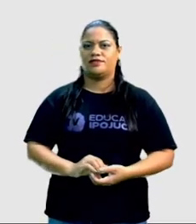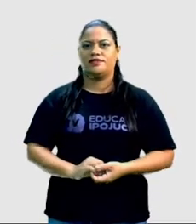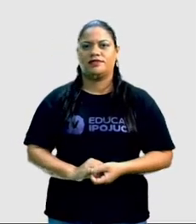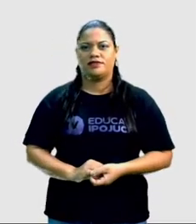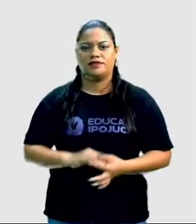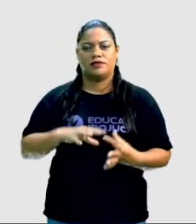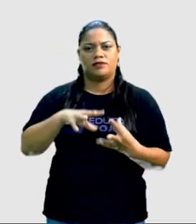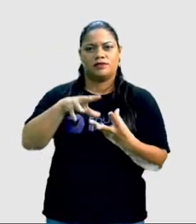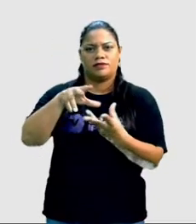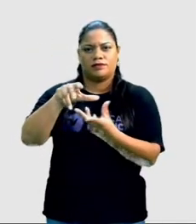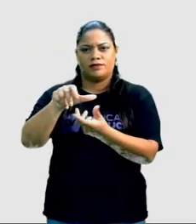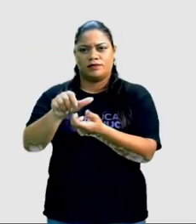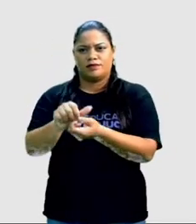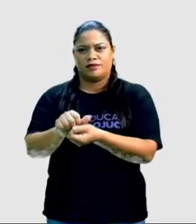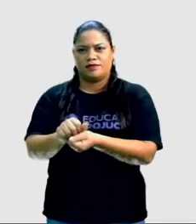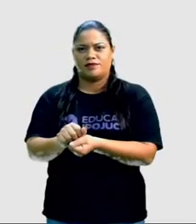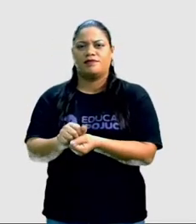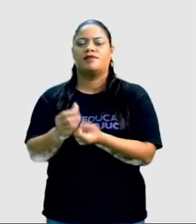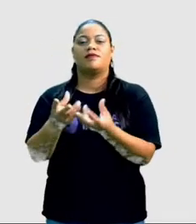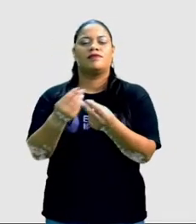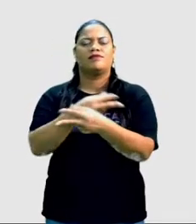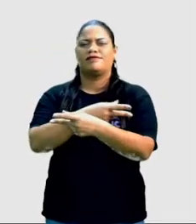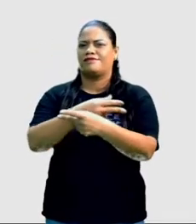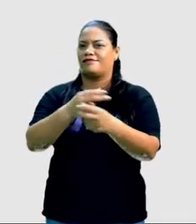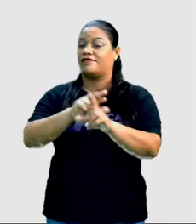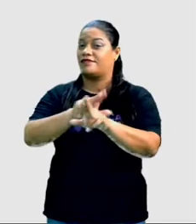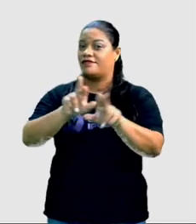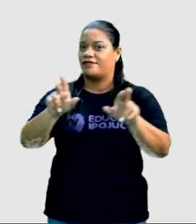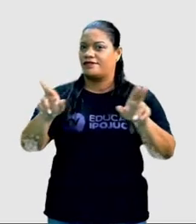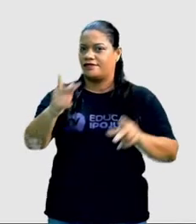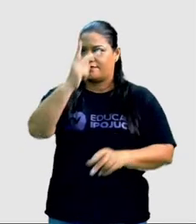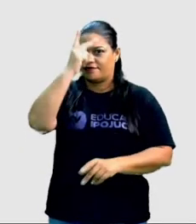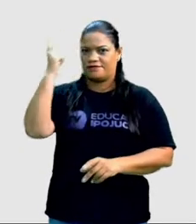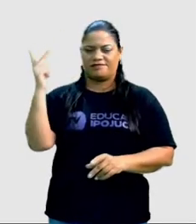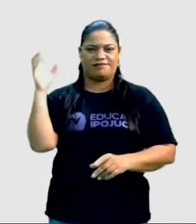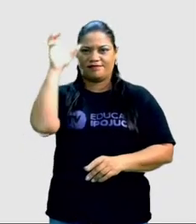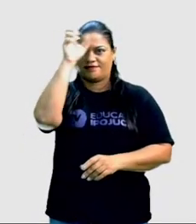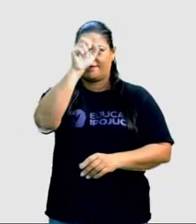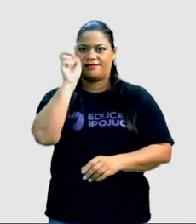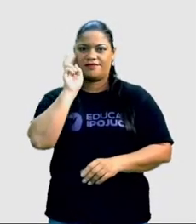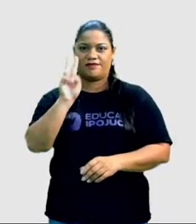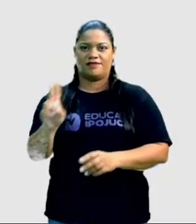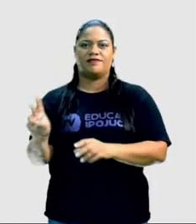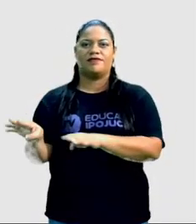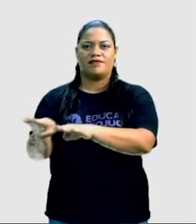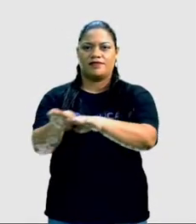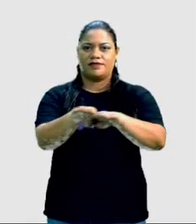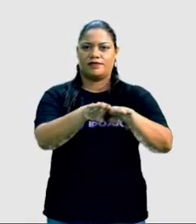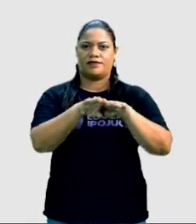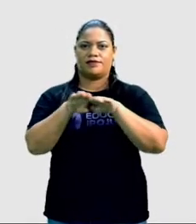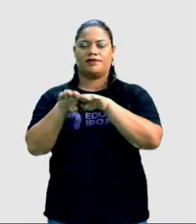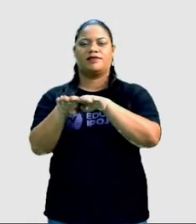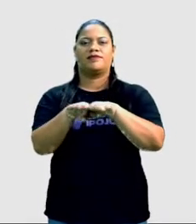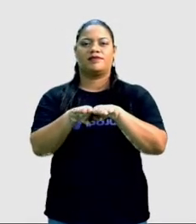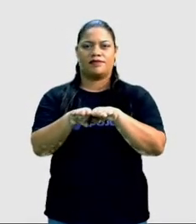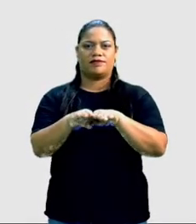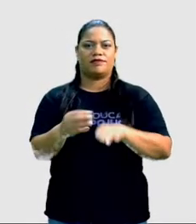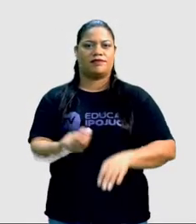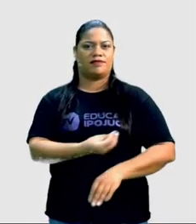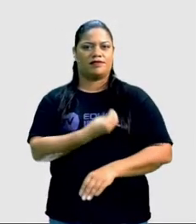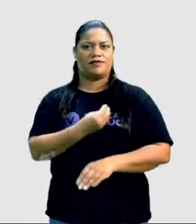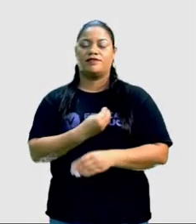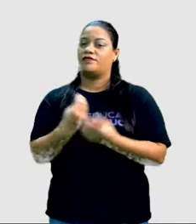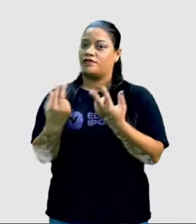O mundo sim é estranho, com tanta diversidade. Ainda não aprendeu a viver em igualdade. Viver que nós estamos percorrendo a